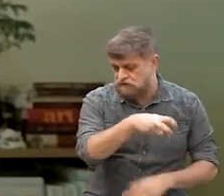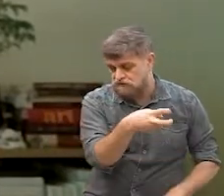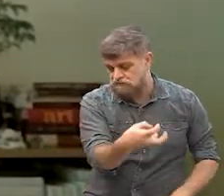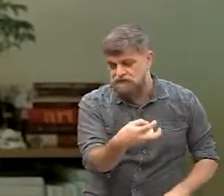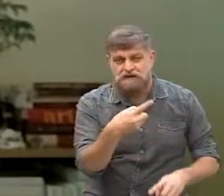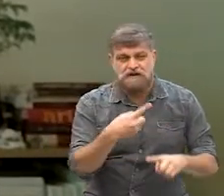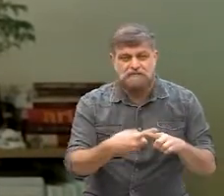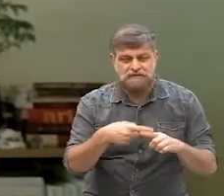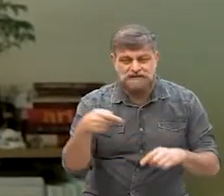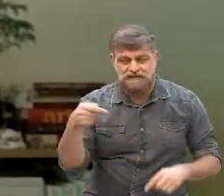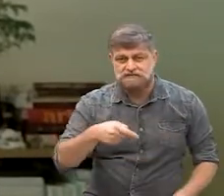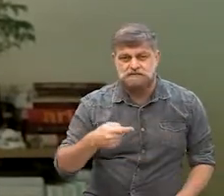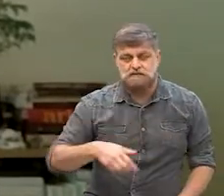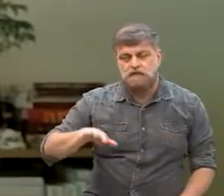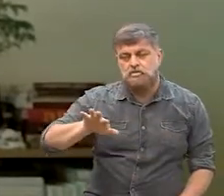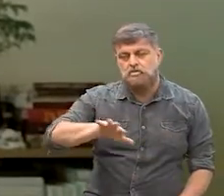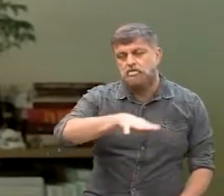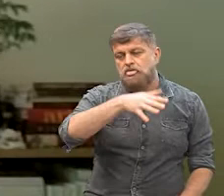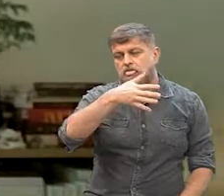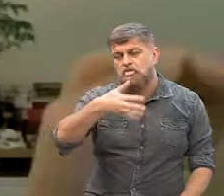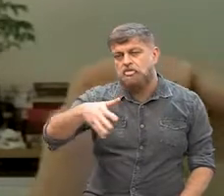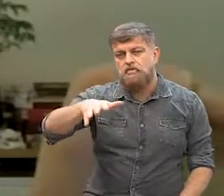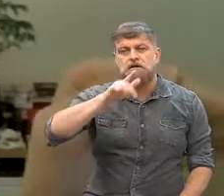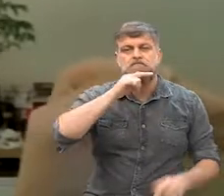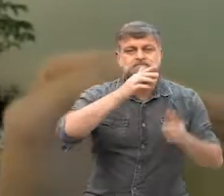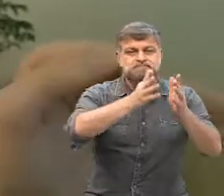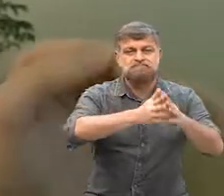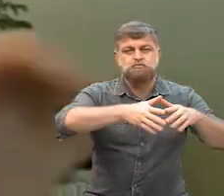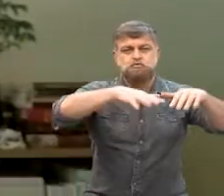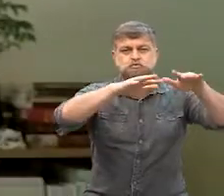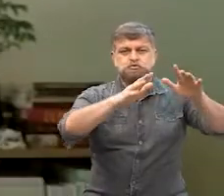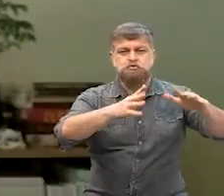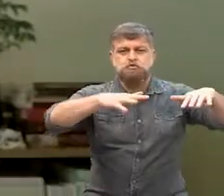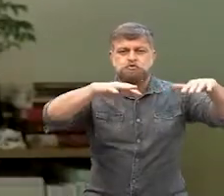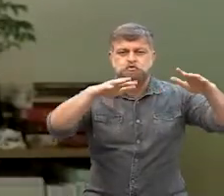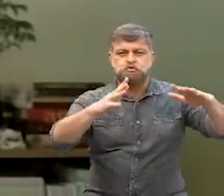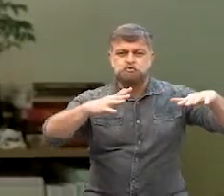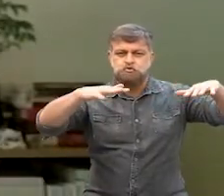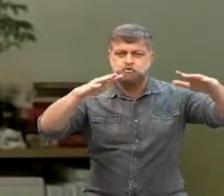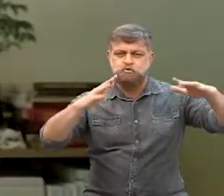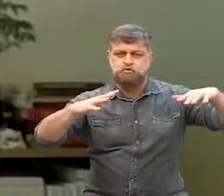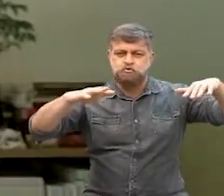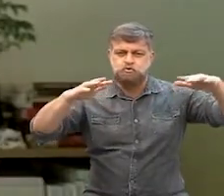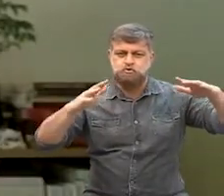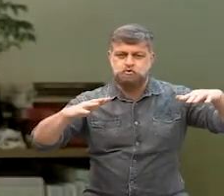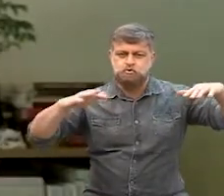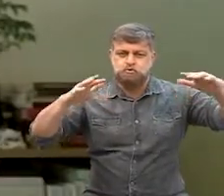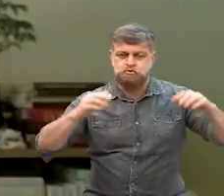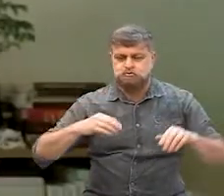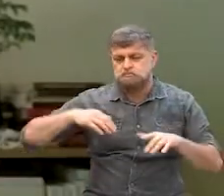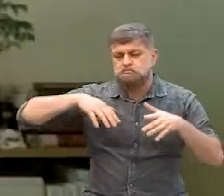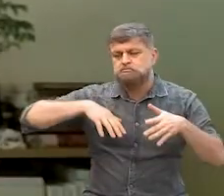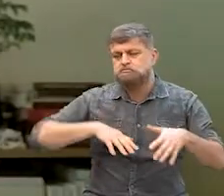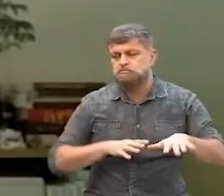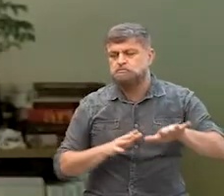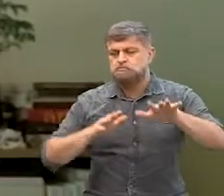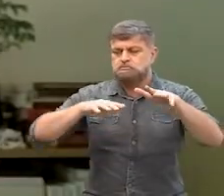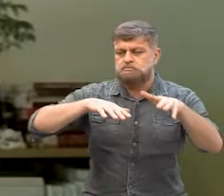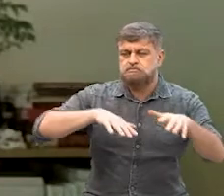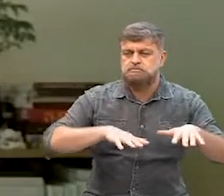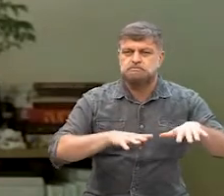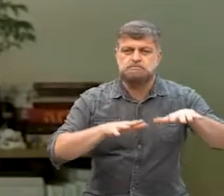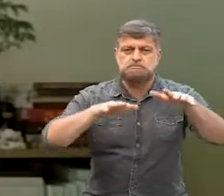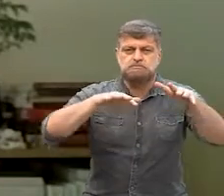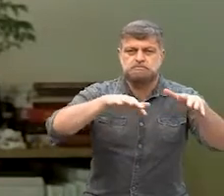quê? Porque são muito leves e facilmente são levados pela corrente pelas águas pluviais, depois entram